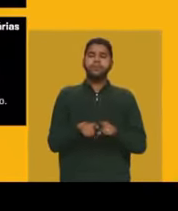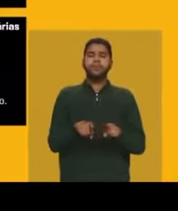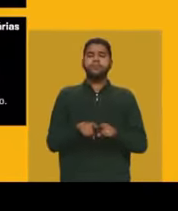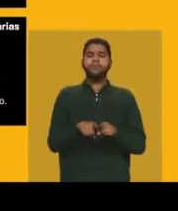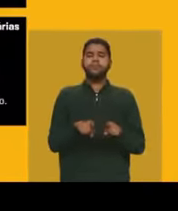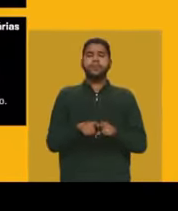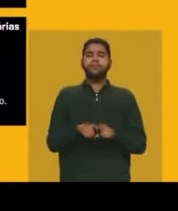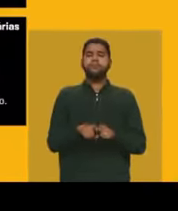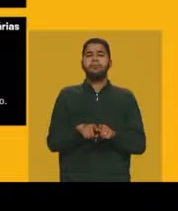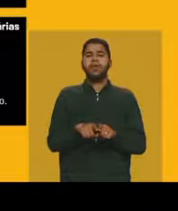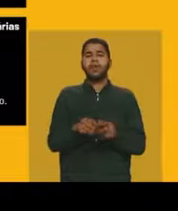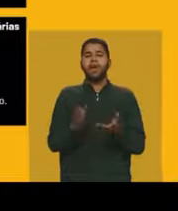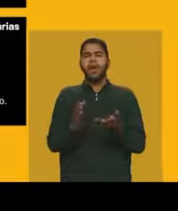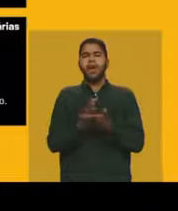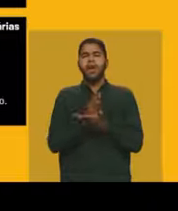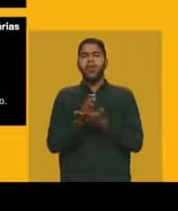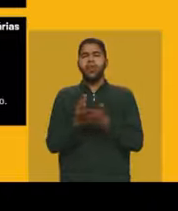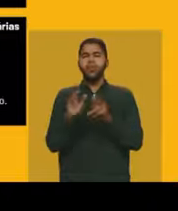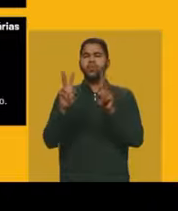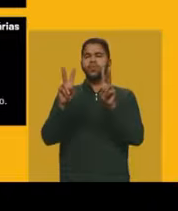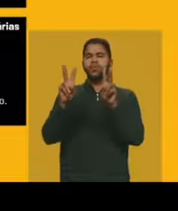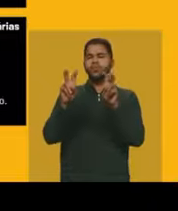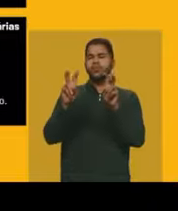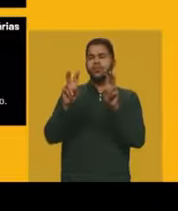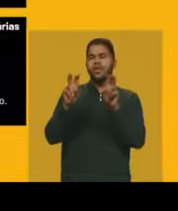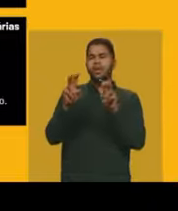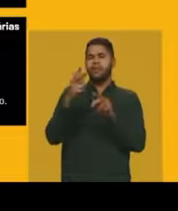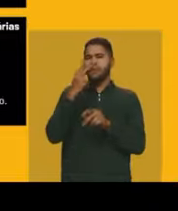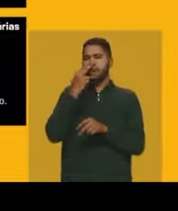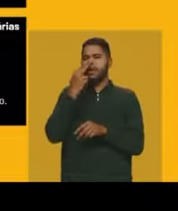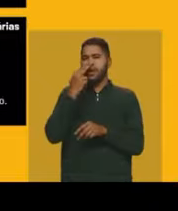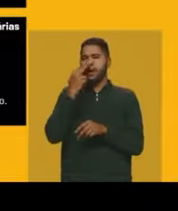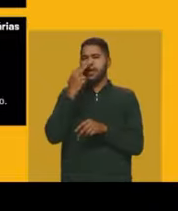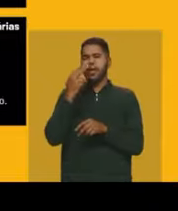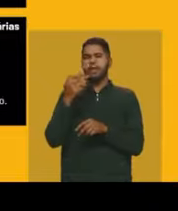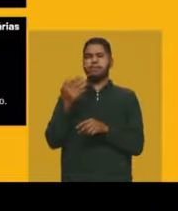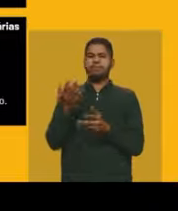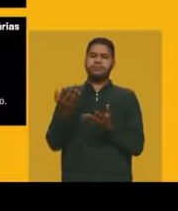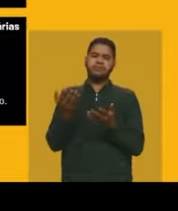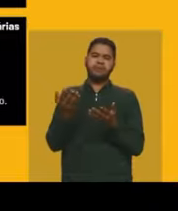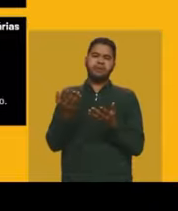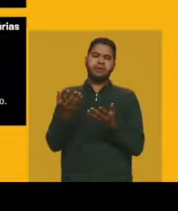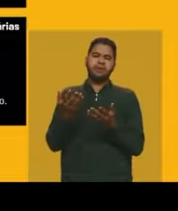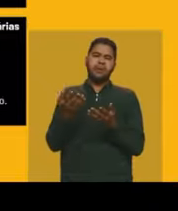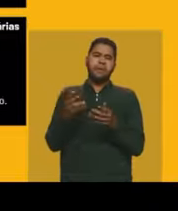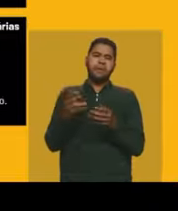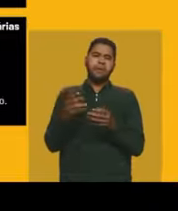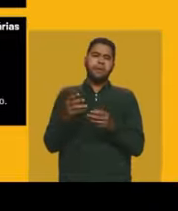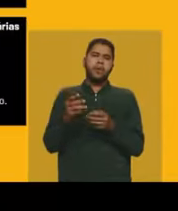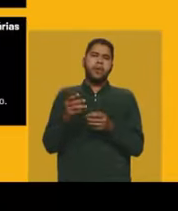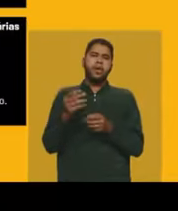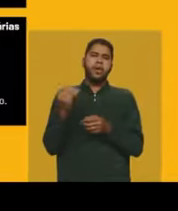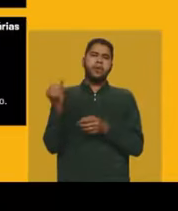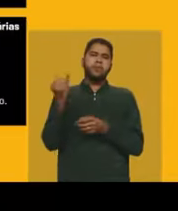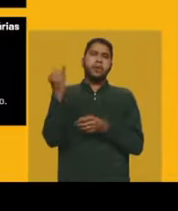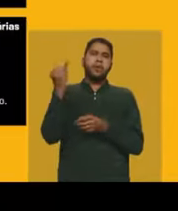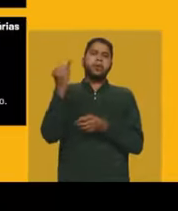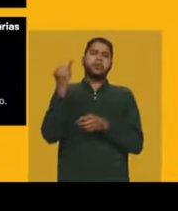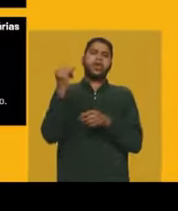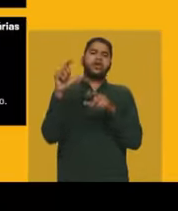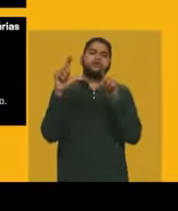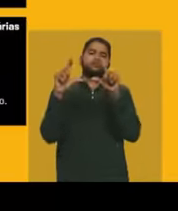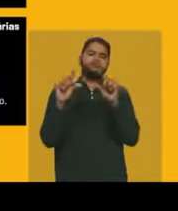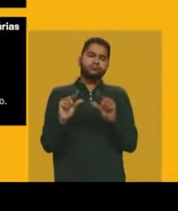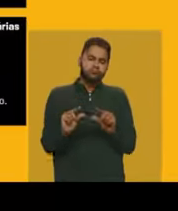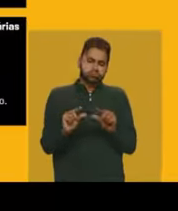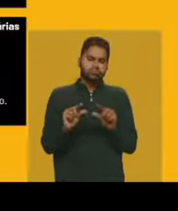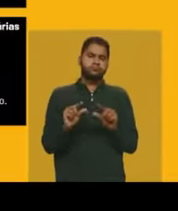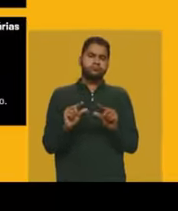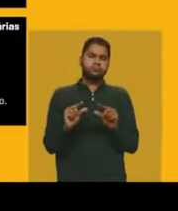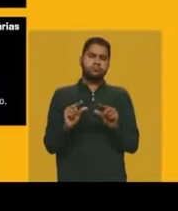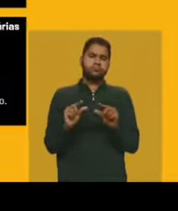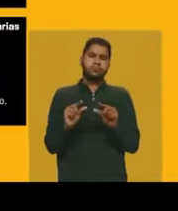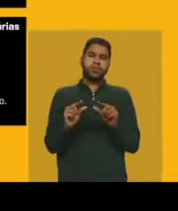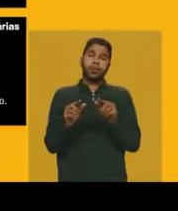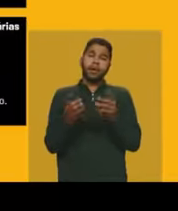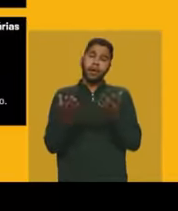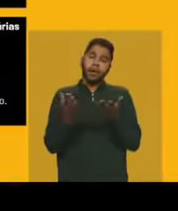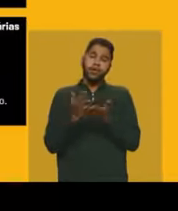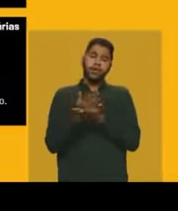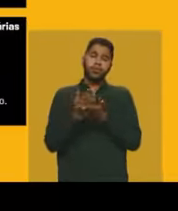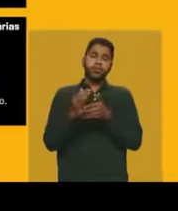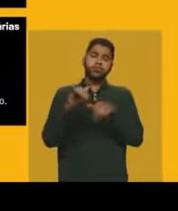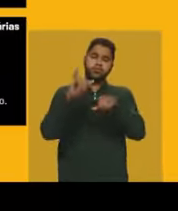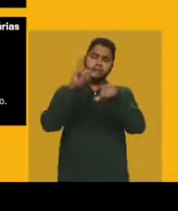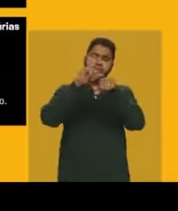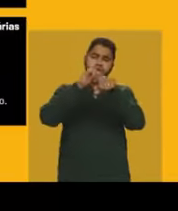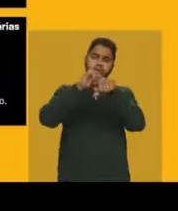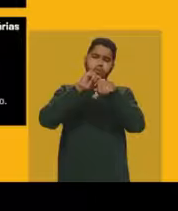secundárias, que geralmente estão posicionadas nas laterais, ali na época elas estão na parte